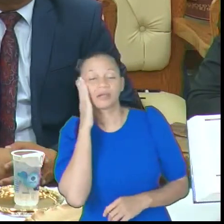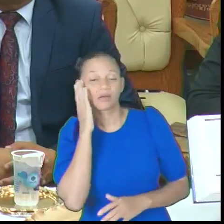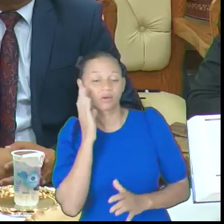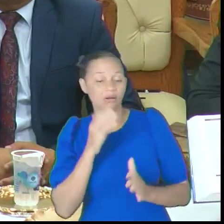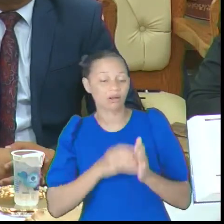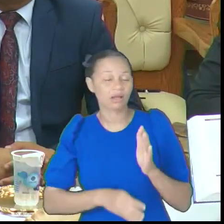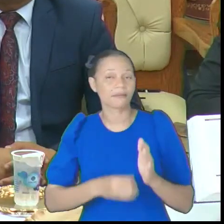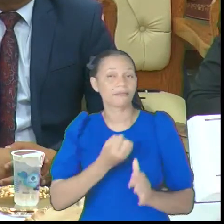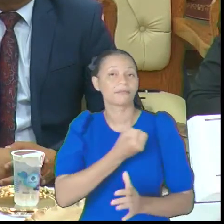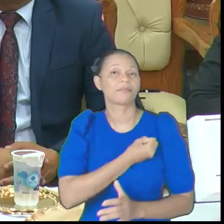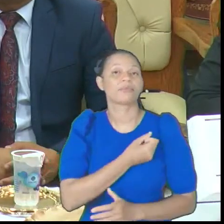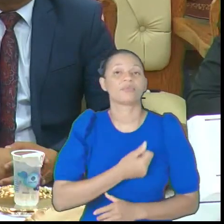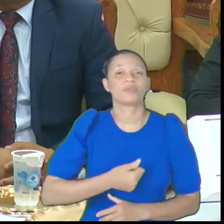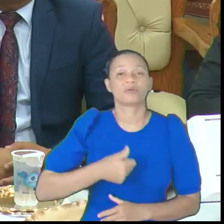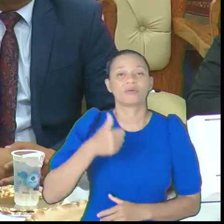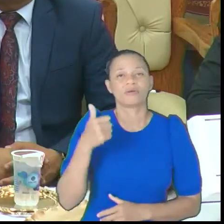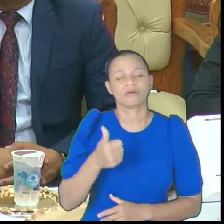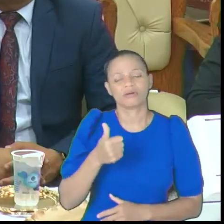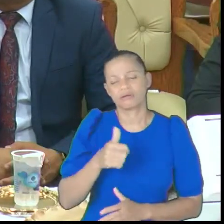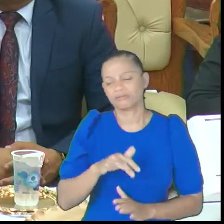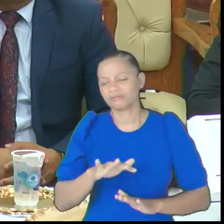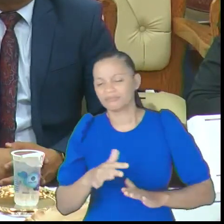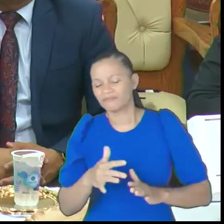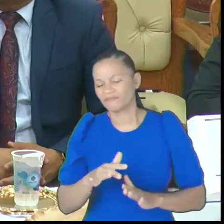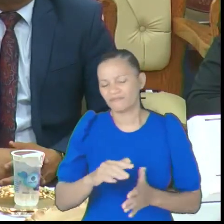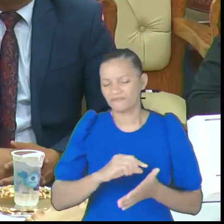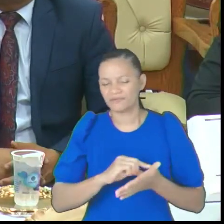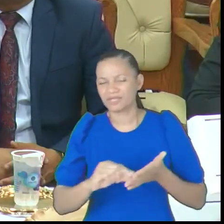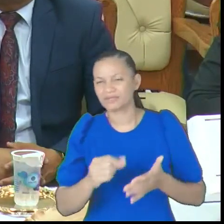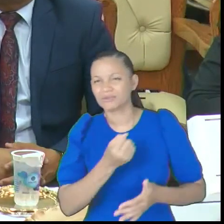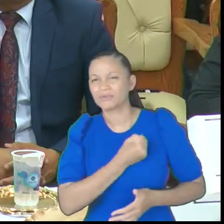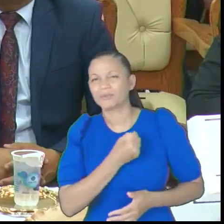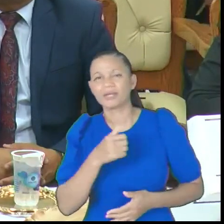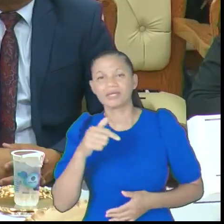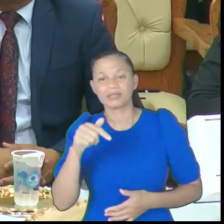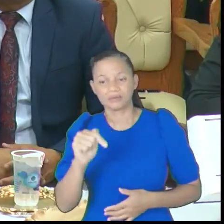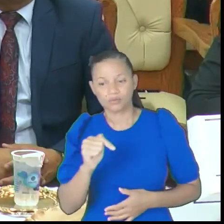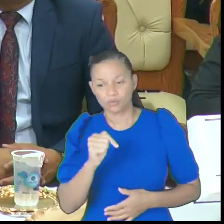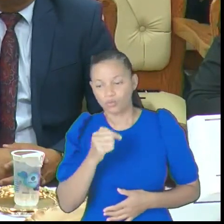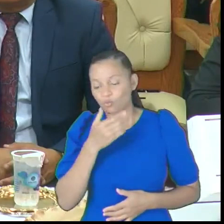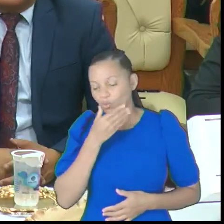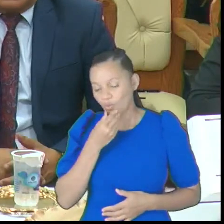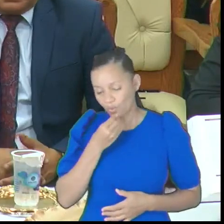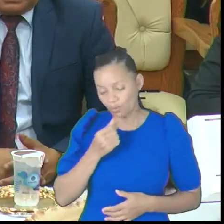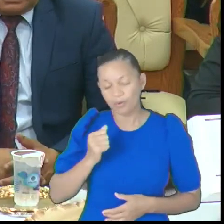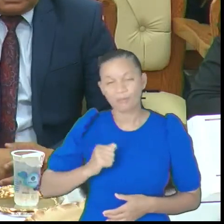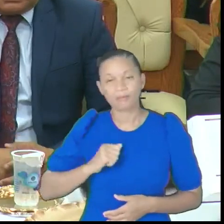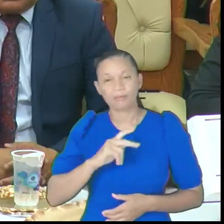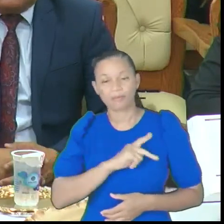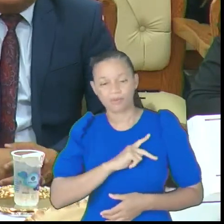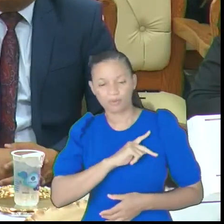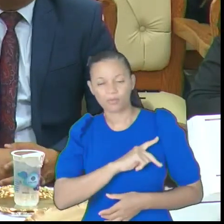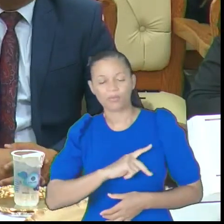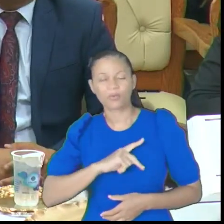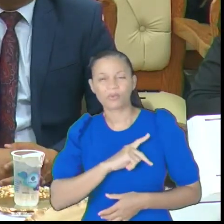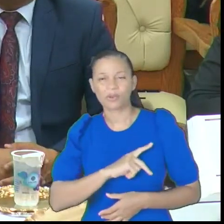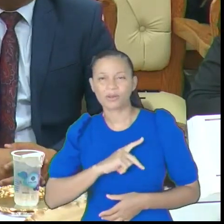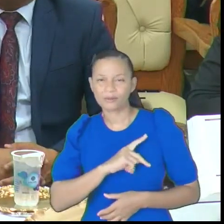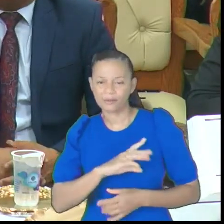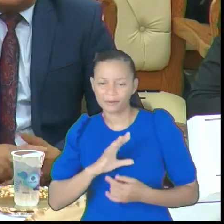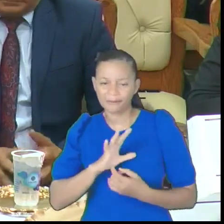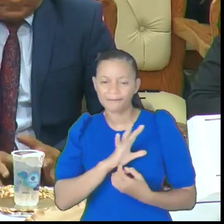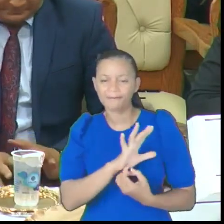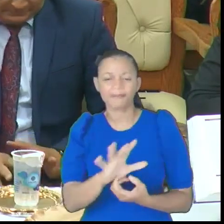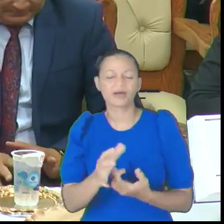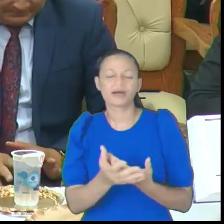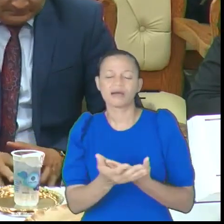capítulo de número 1, lá pelo versículo de número 7, o apóstolo Paulo aponta e diz que aquela